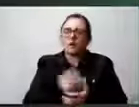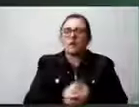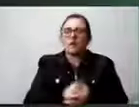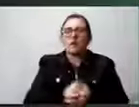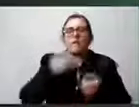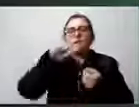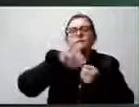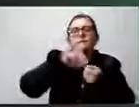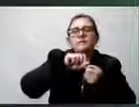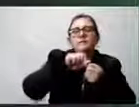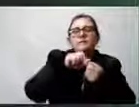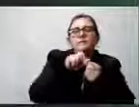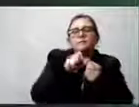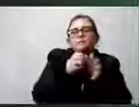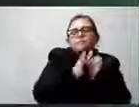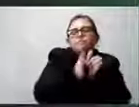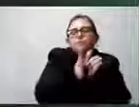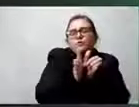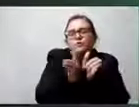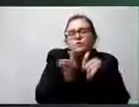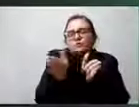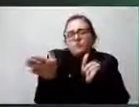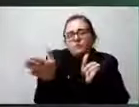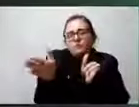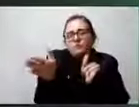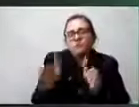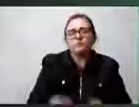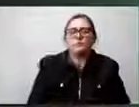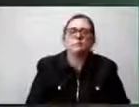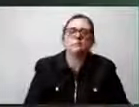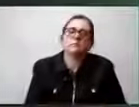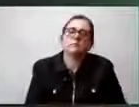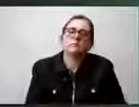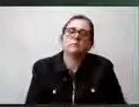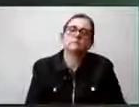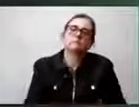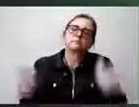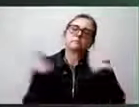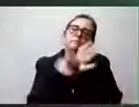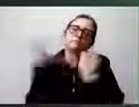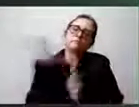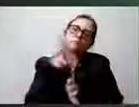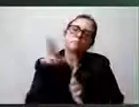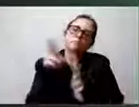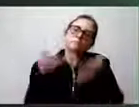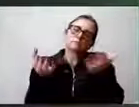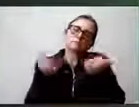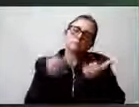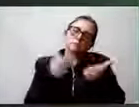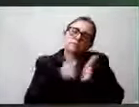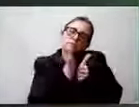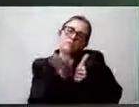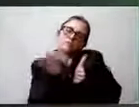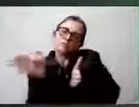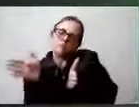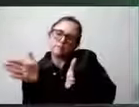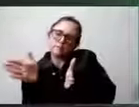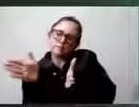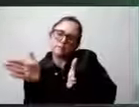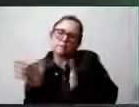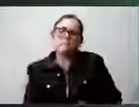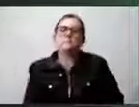um desvio lateral do côndilo. Como o próprio nome diz, nós queremos desviar esse côndilo para o lado.